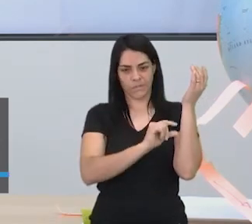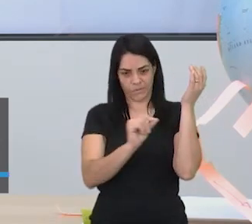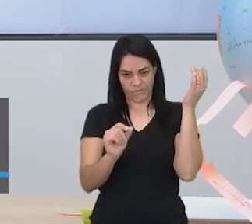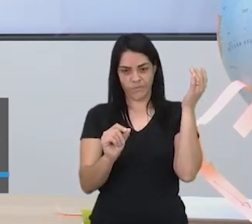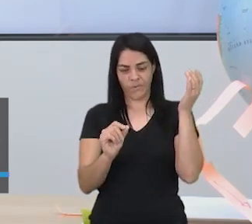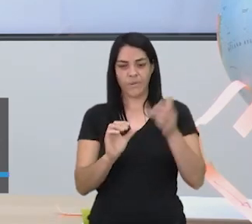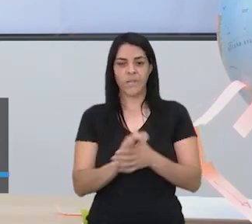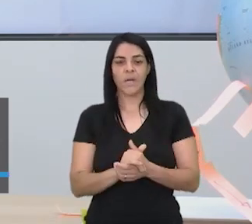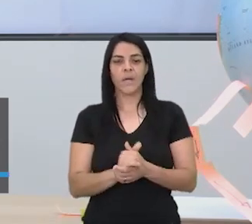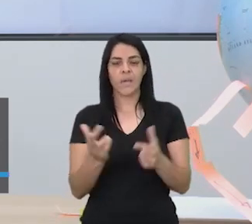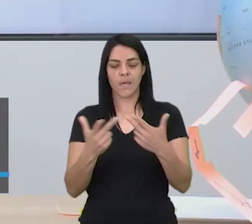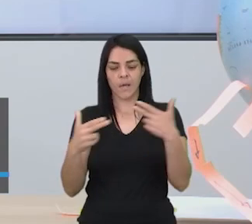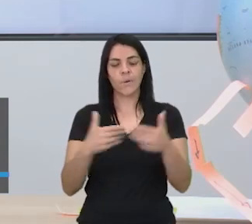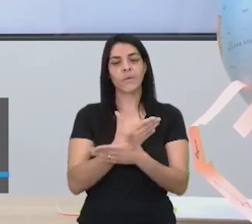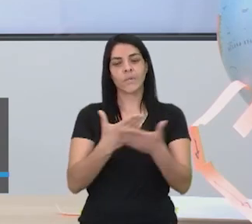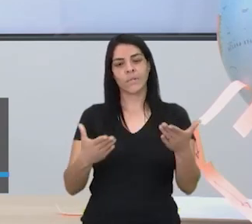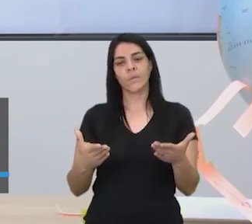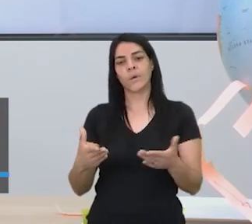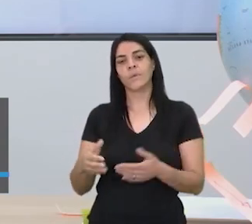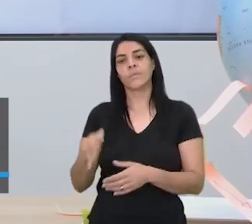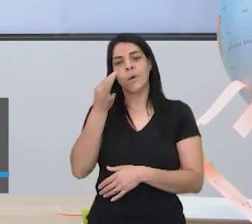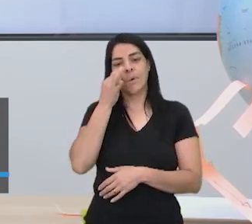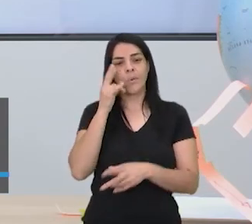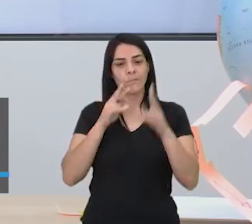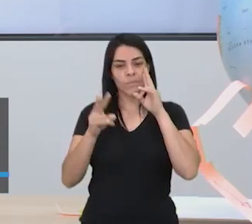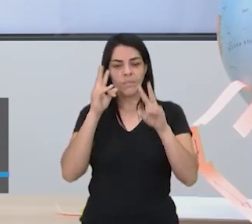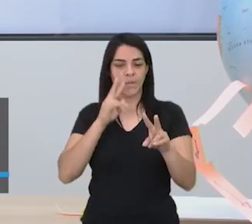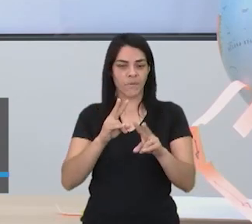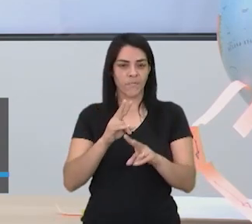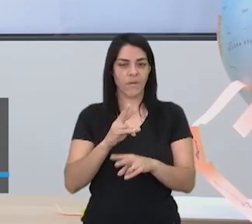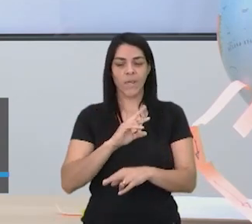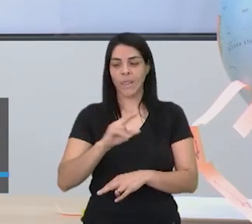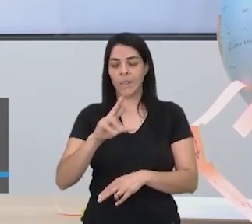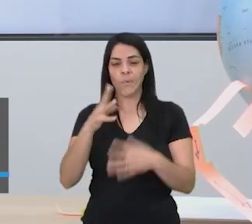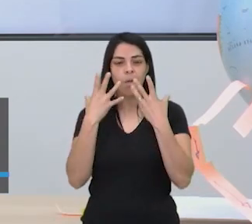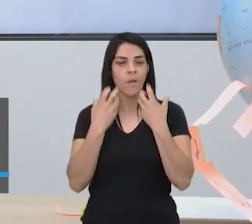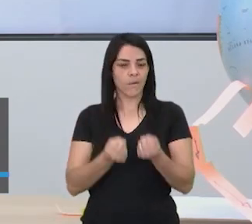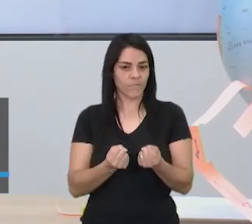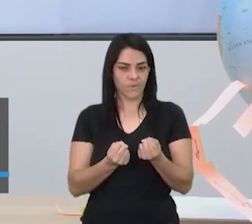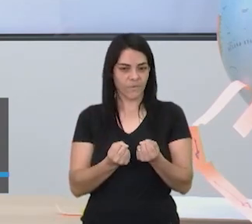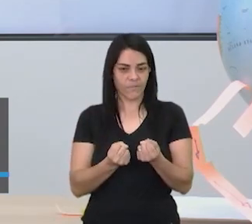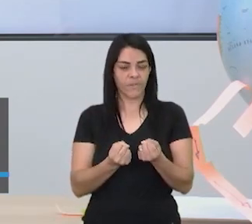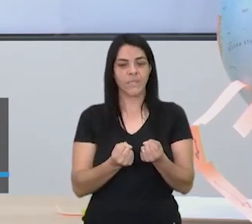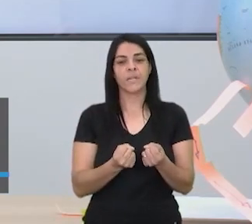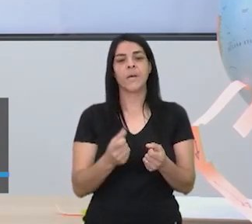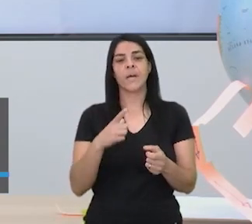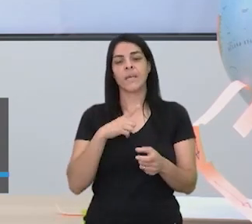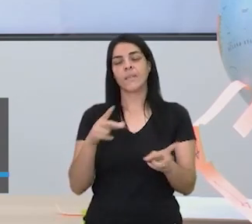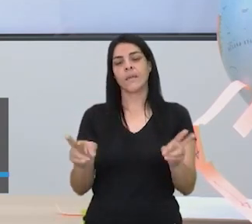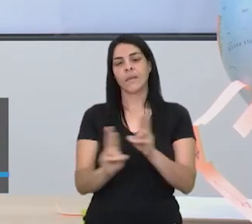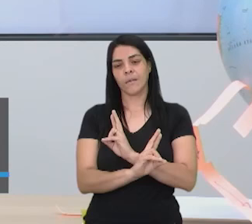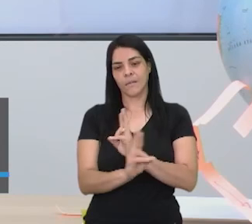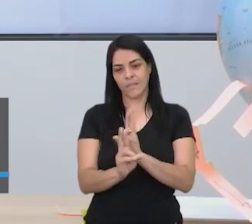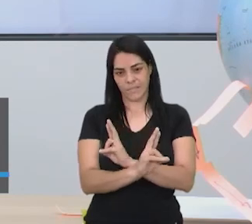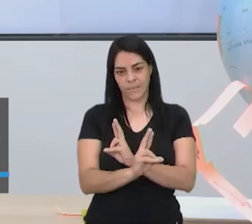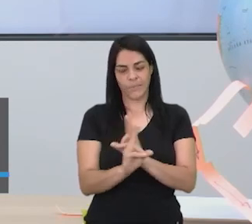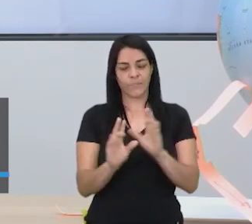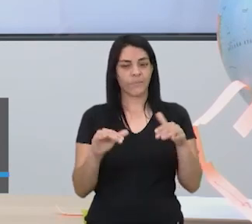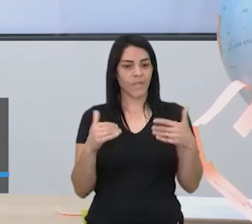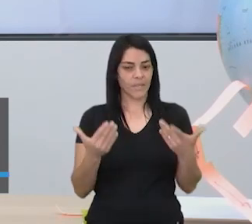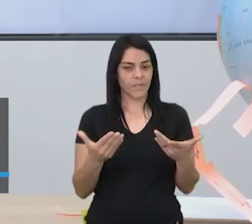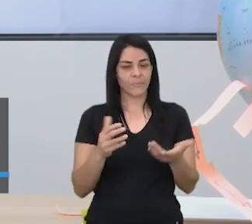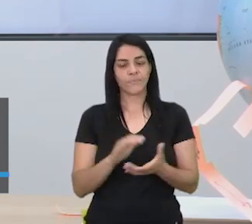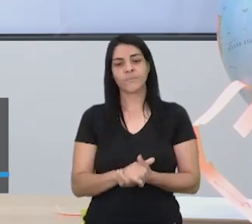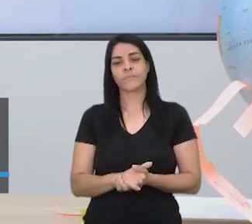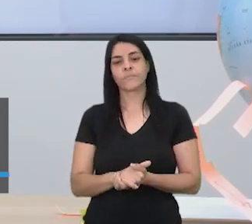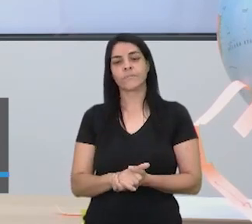muitas vezes a cor que a gente observa é que não é absorvida. Então, tem essa relação também. Bom,